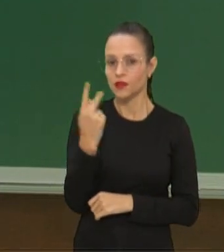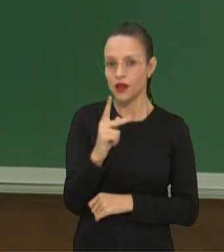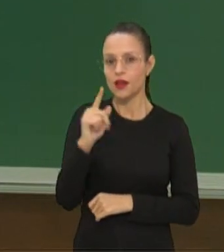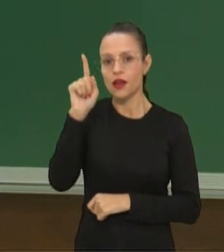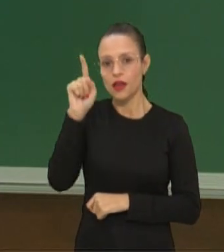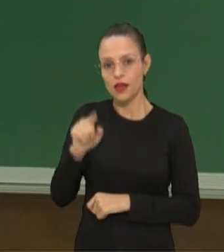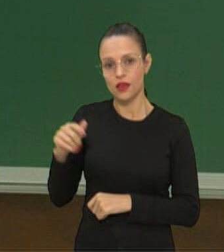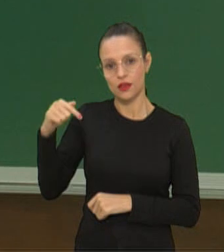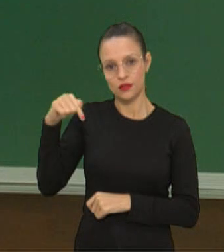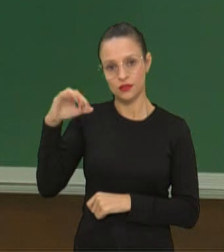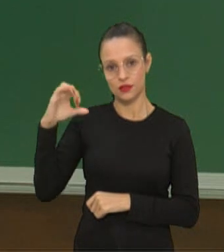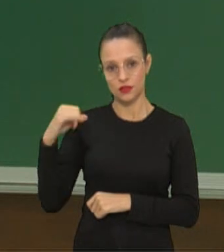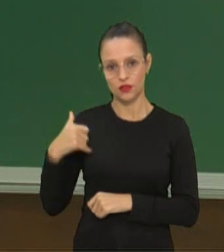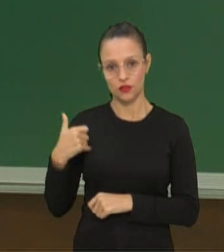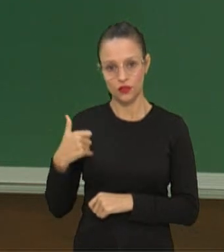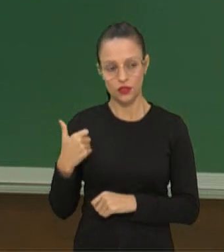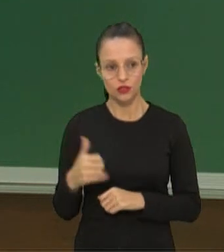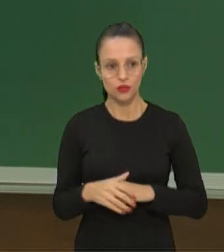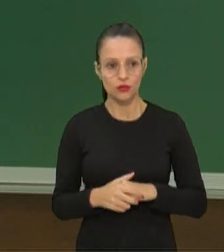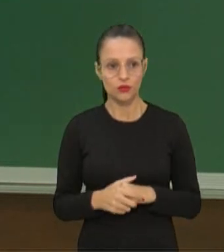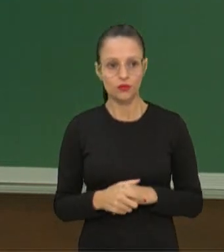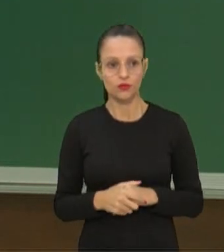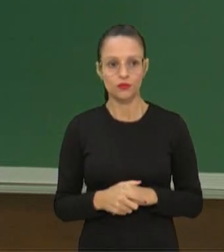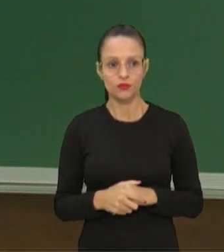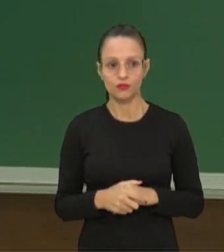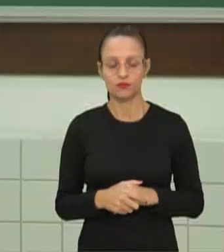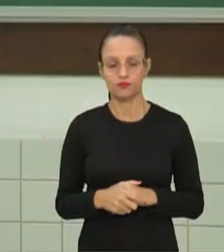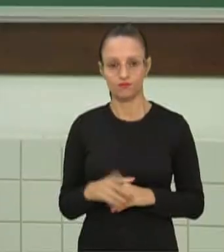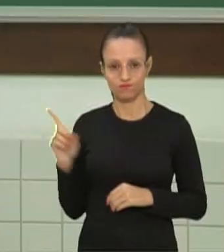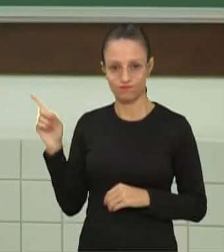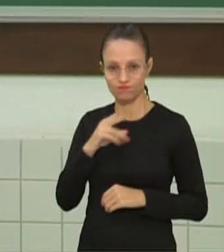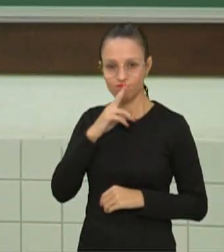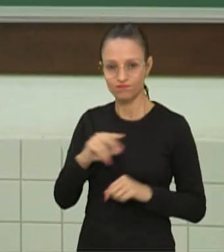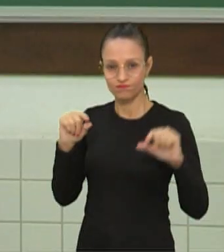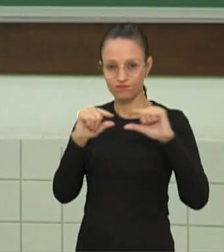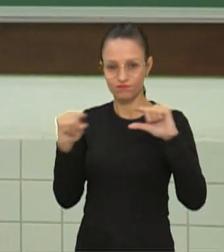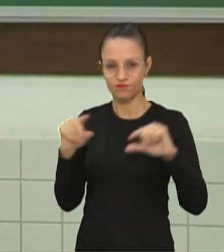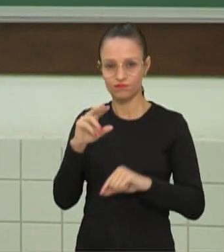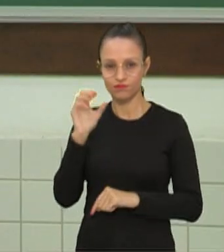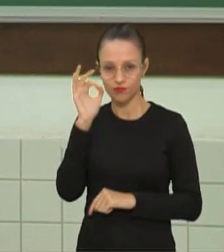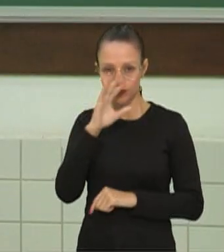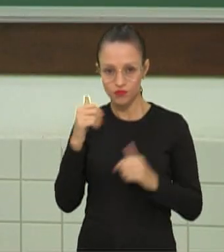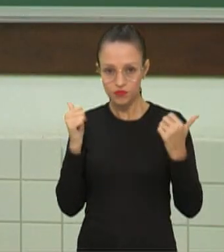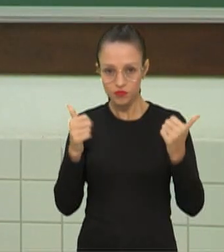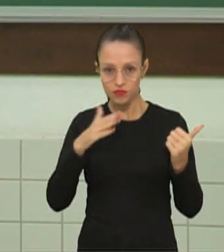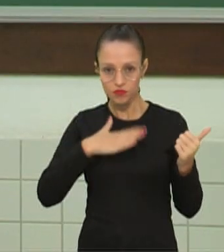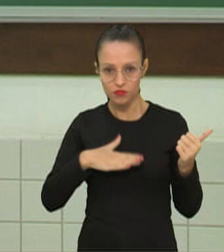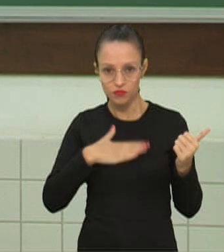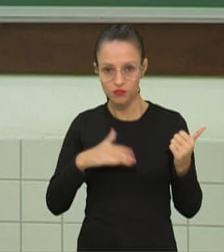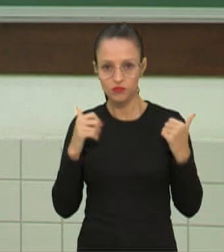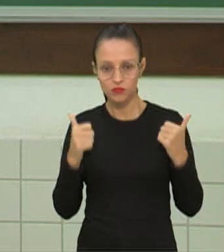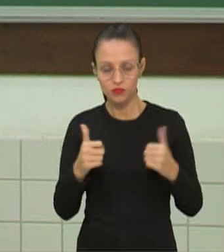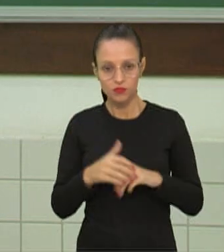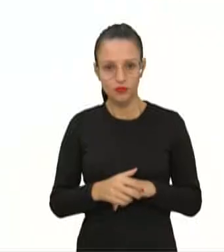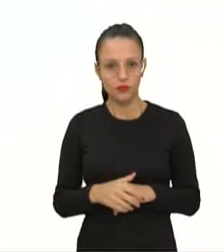é 79 anos. Tá lá, o avô de Aninha tem 79 anos. Tranquilo? Tem outro jeito de